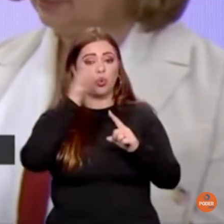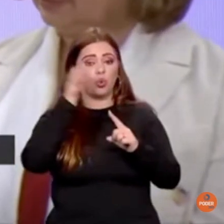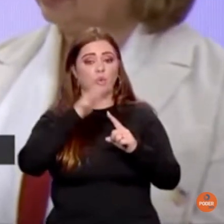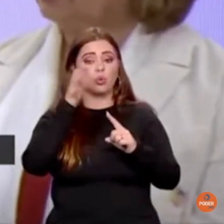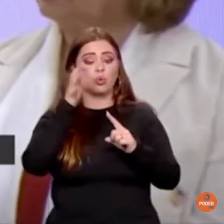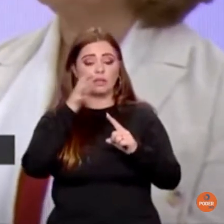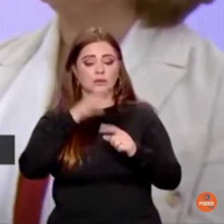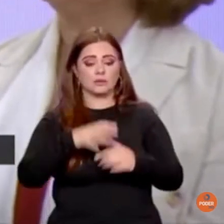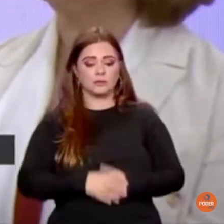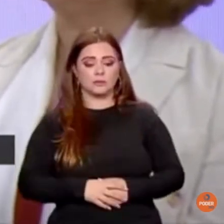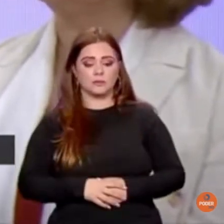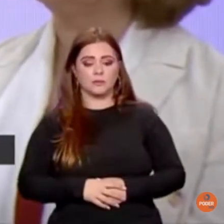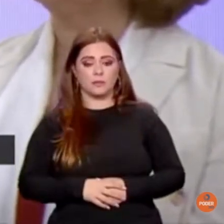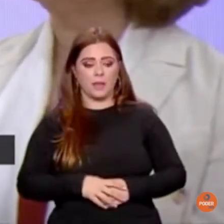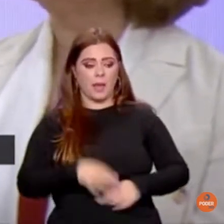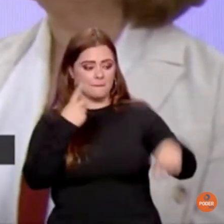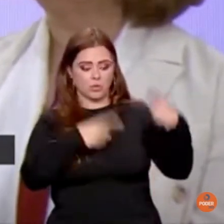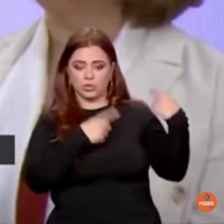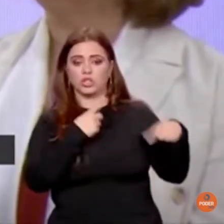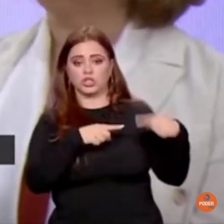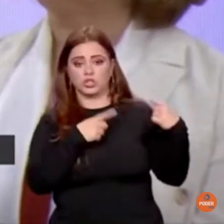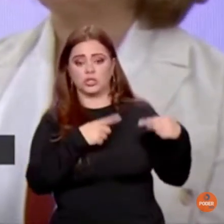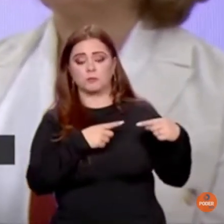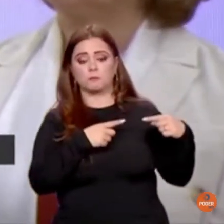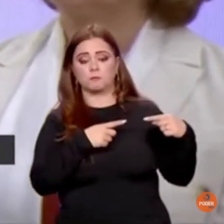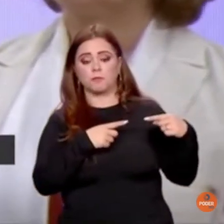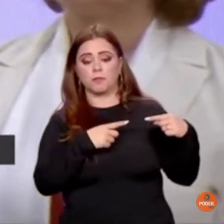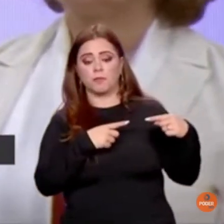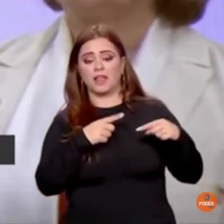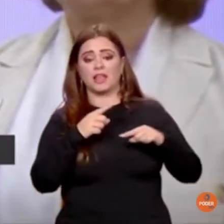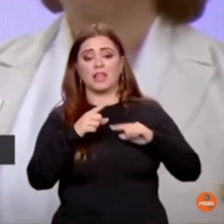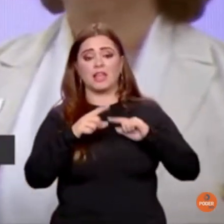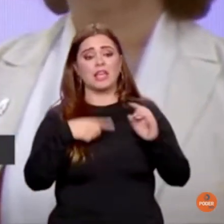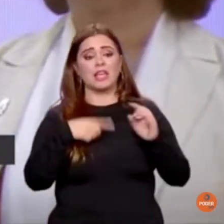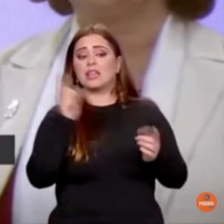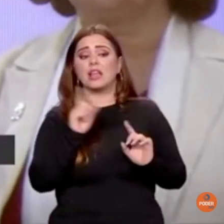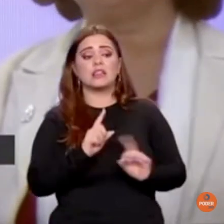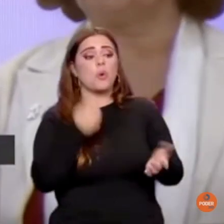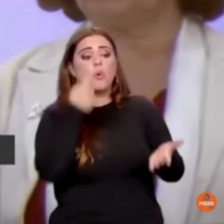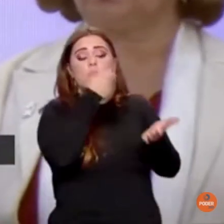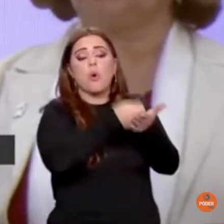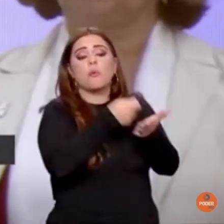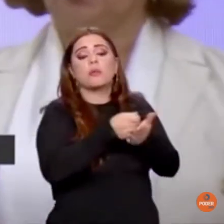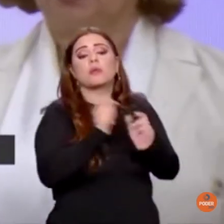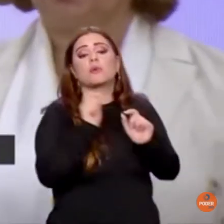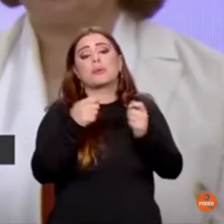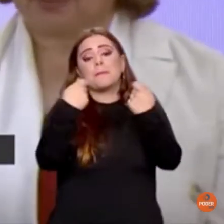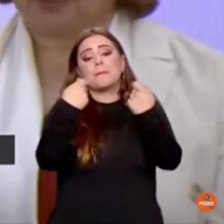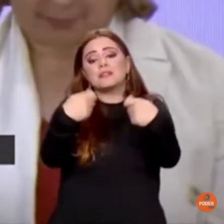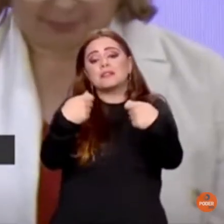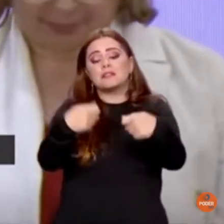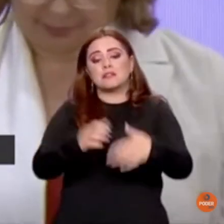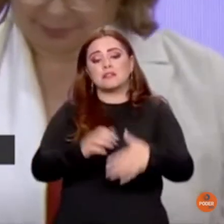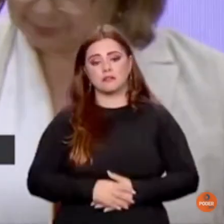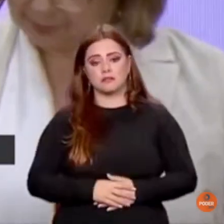faz muitas críticas à classe política e muitas vezes a gente não cobra o necessário.